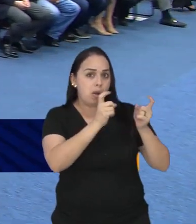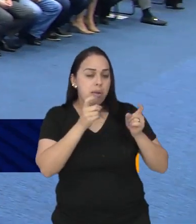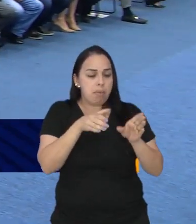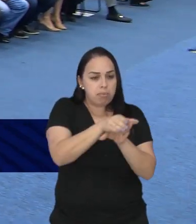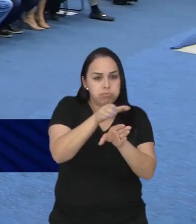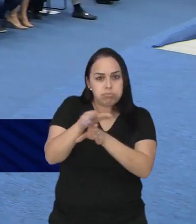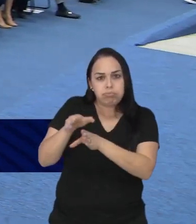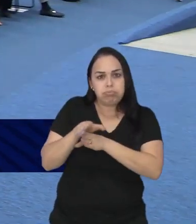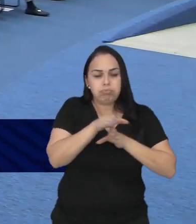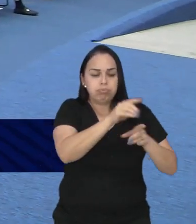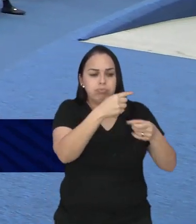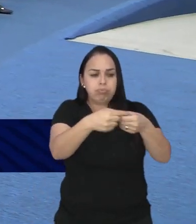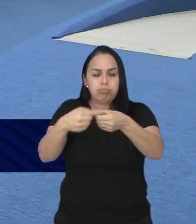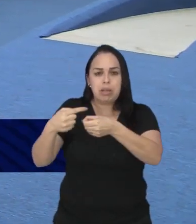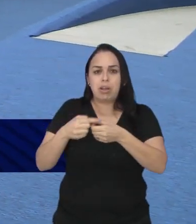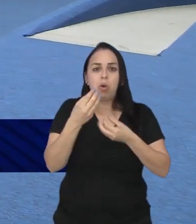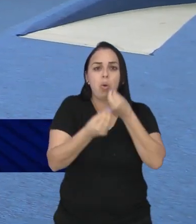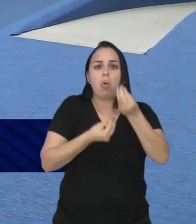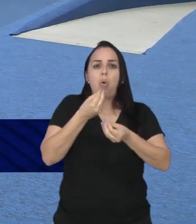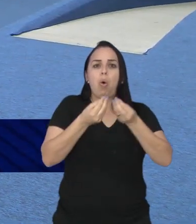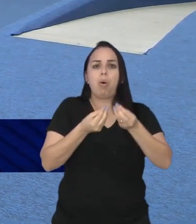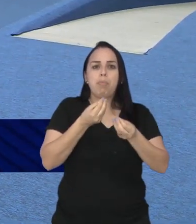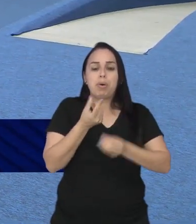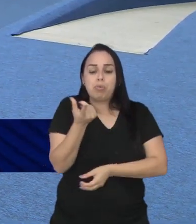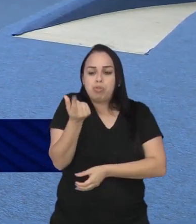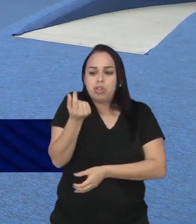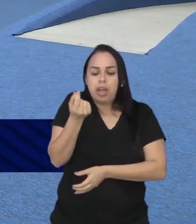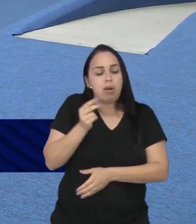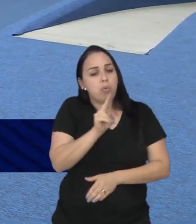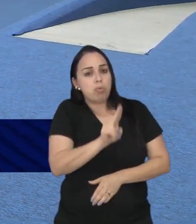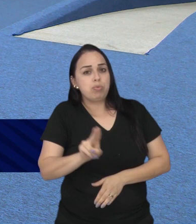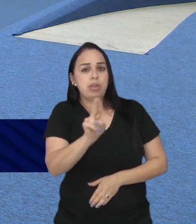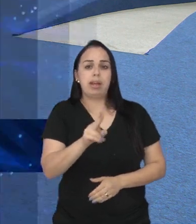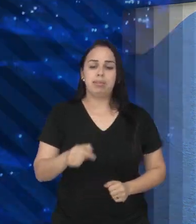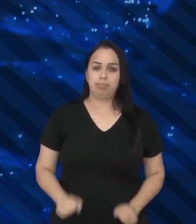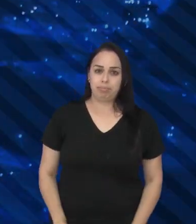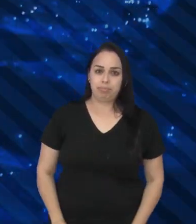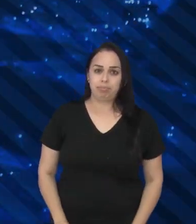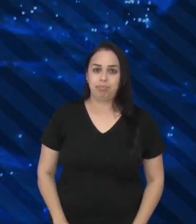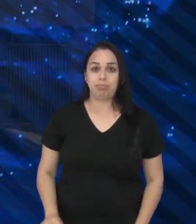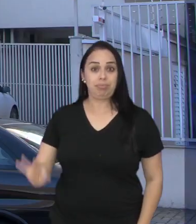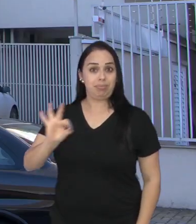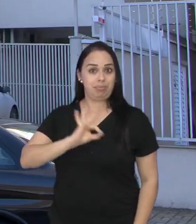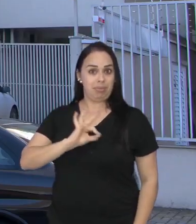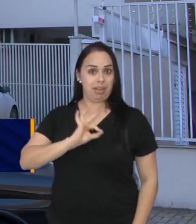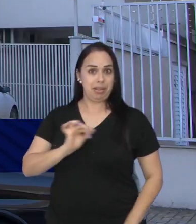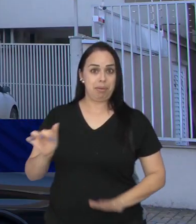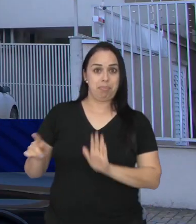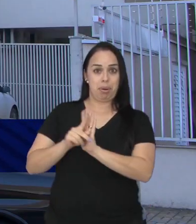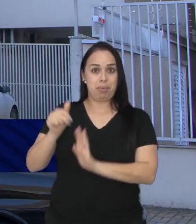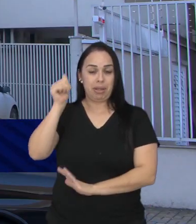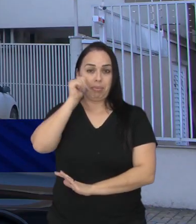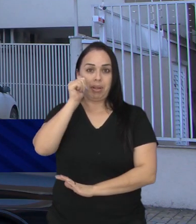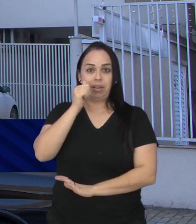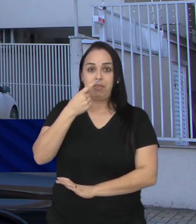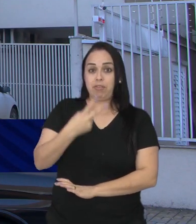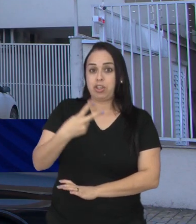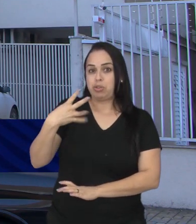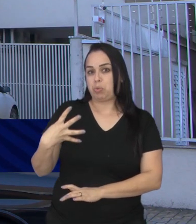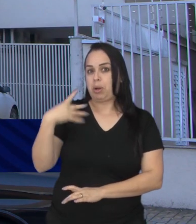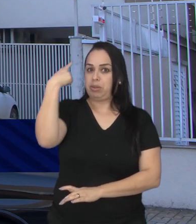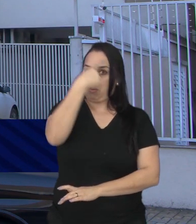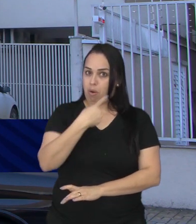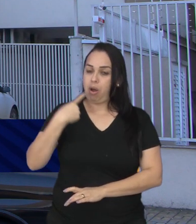orientar gestores municipais sobre a prestação dos recursos públicos. Delegacia da Mulher, 24